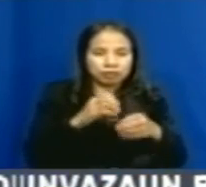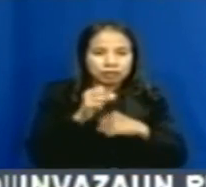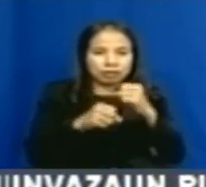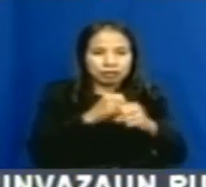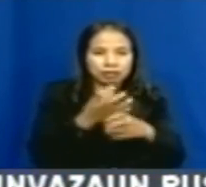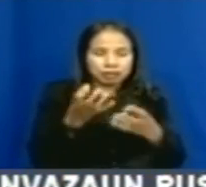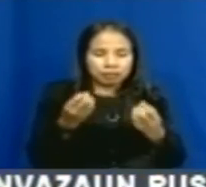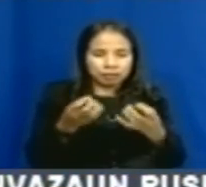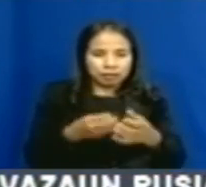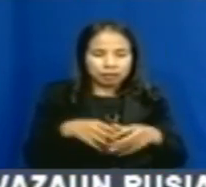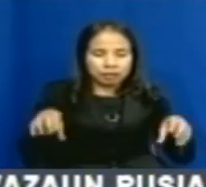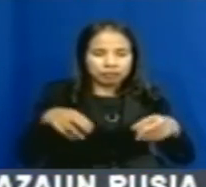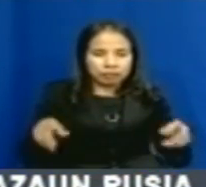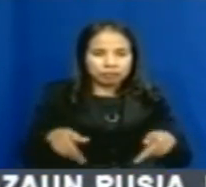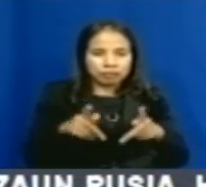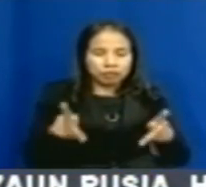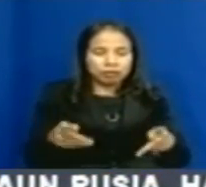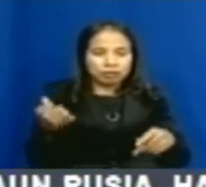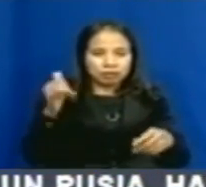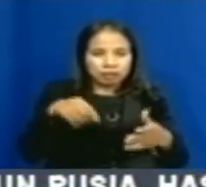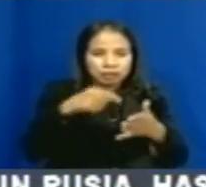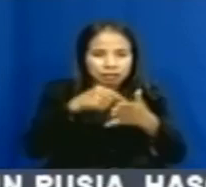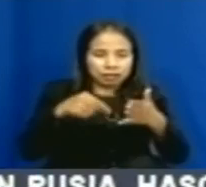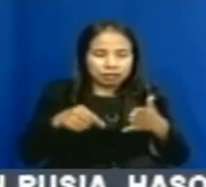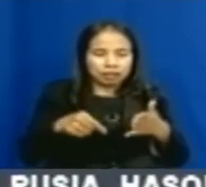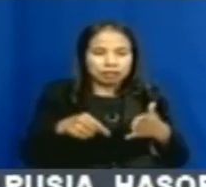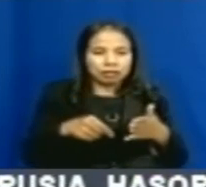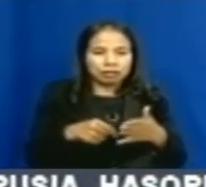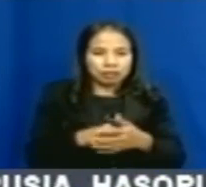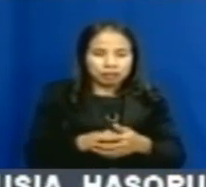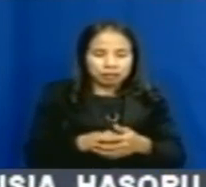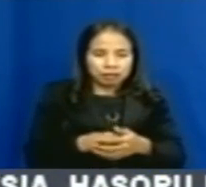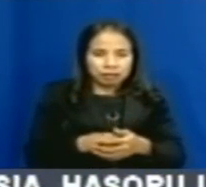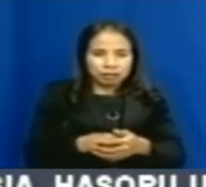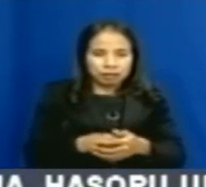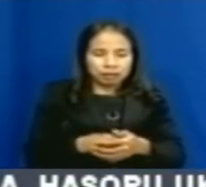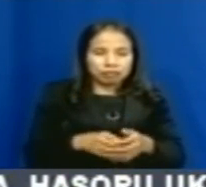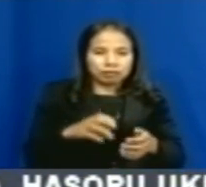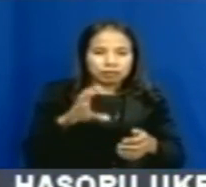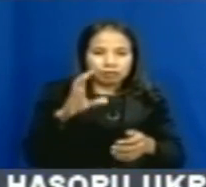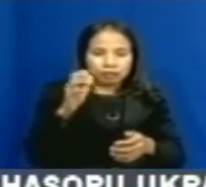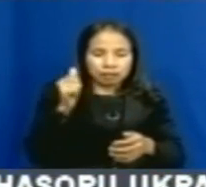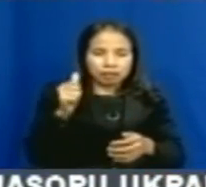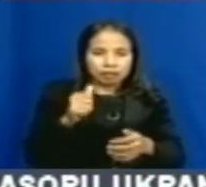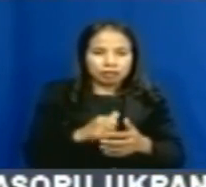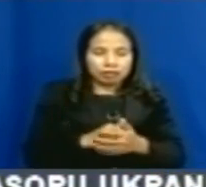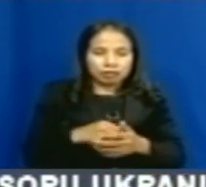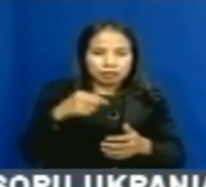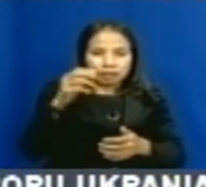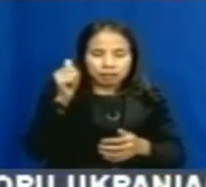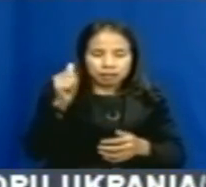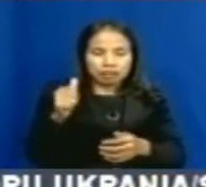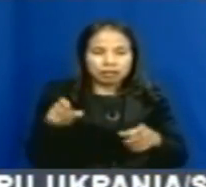Tinambarac. Funcionários públicos iracnês assina termo aceitação já foi em concorre para grau A. Profissionais senhores